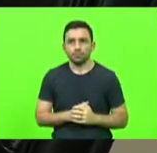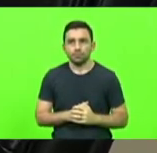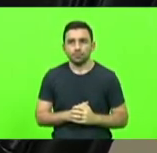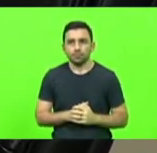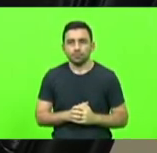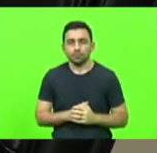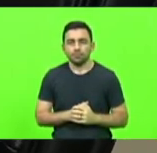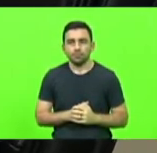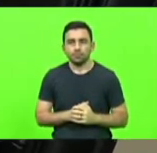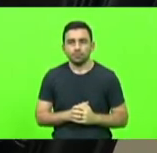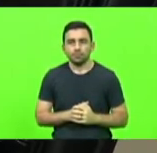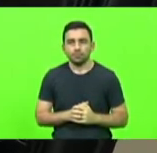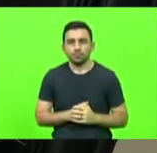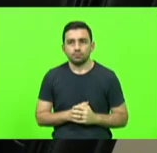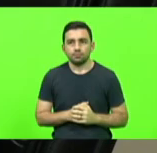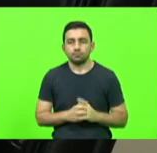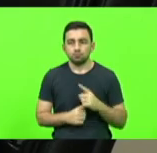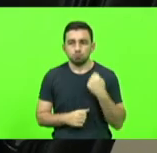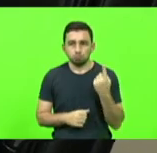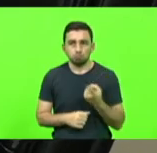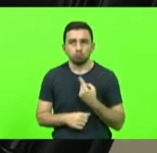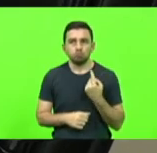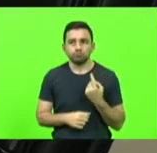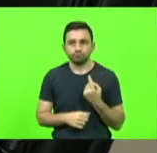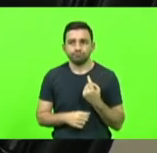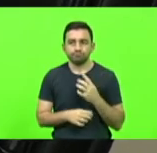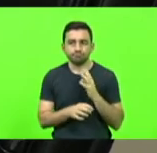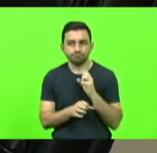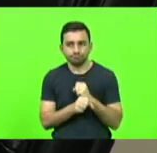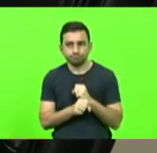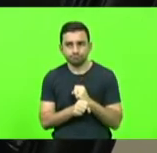E nós contamos aí, nós temos